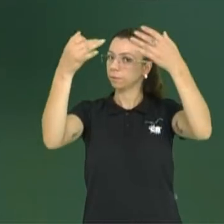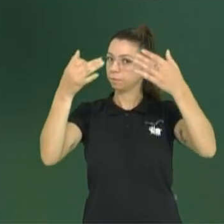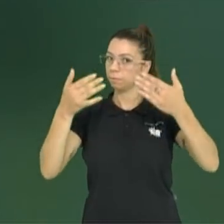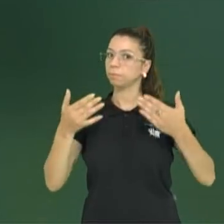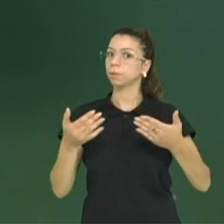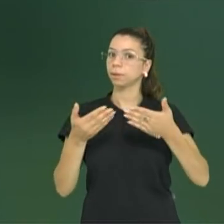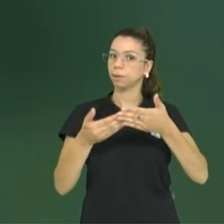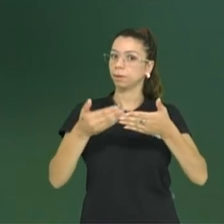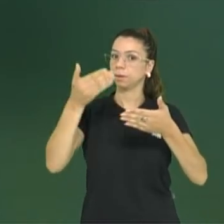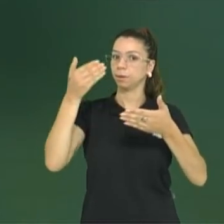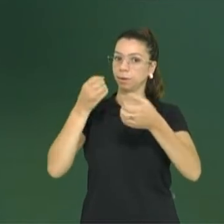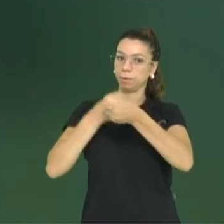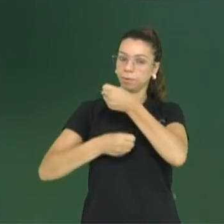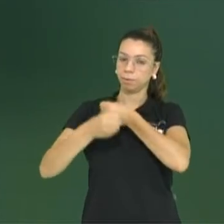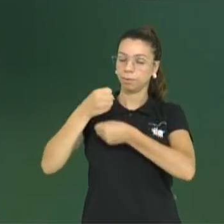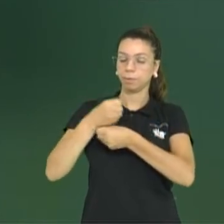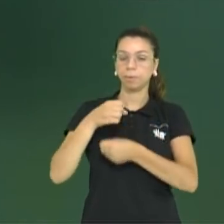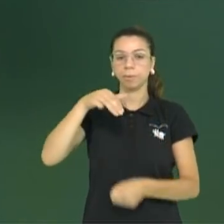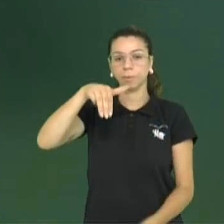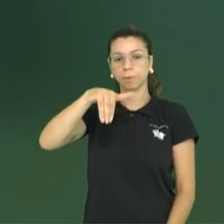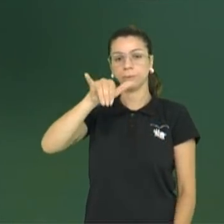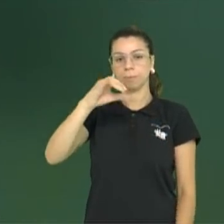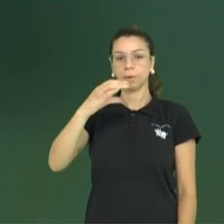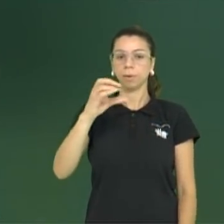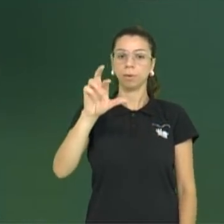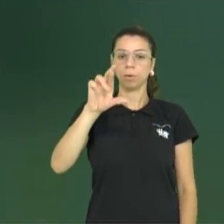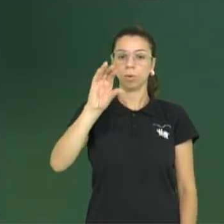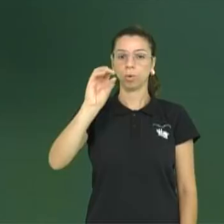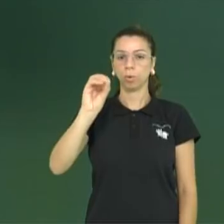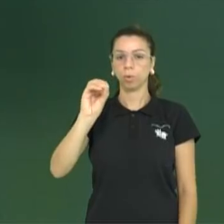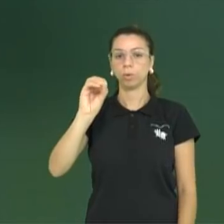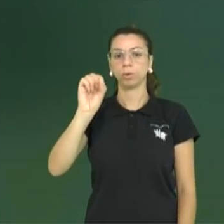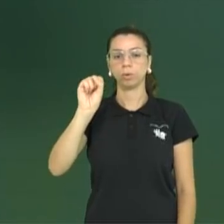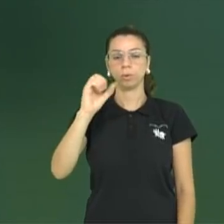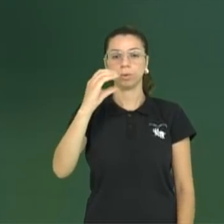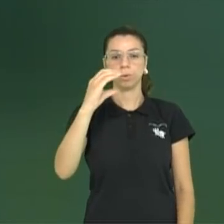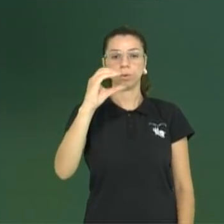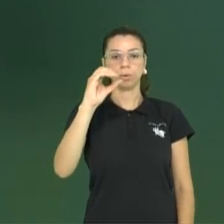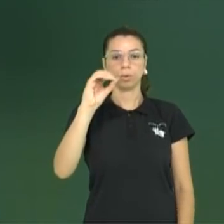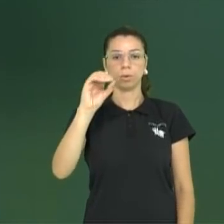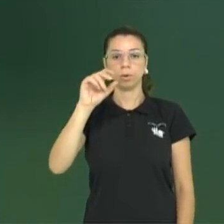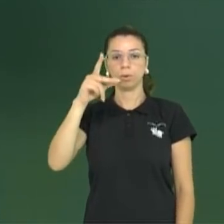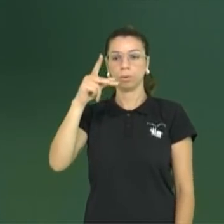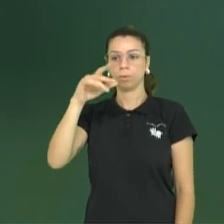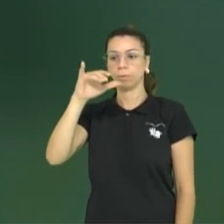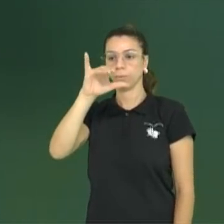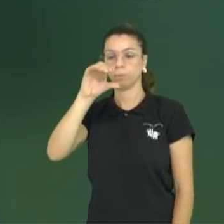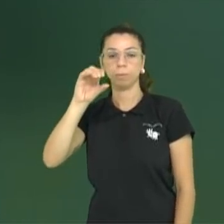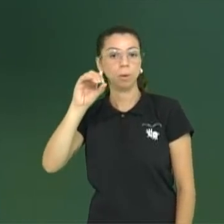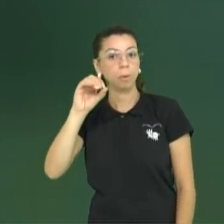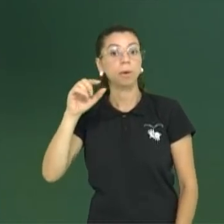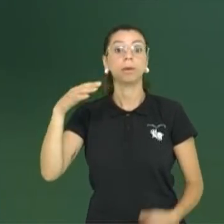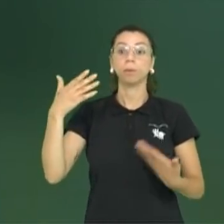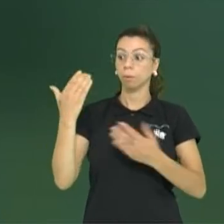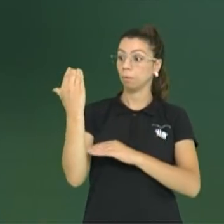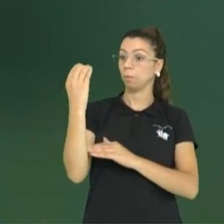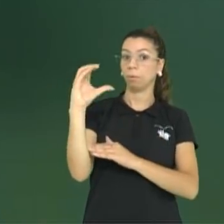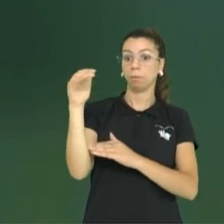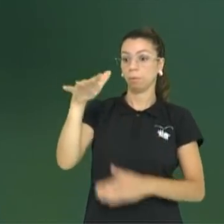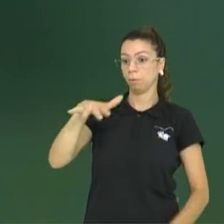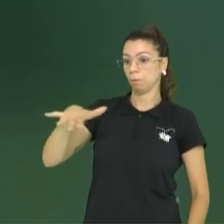no ano passado. O microscópio. Então foi uma invenção que revolucionou muito o campo da ciência, da